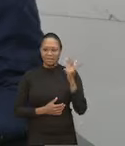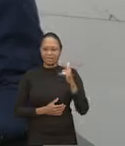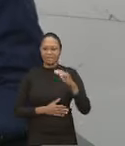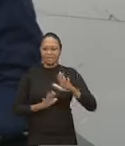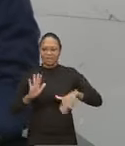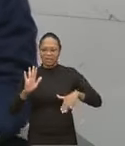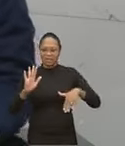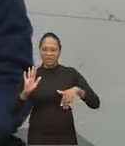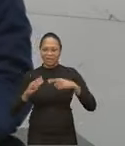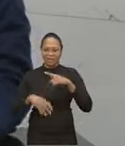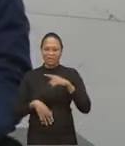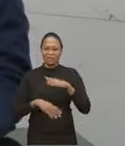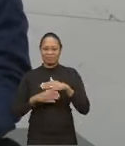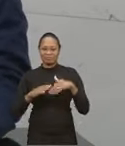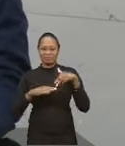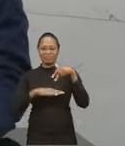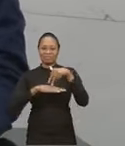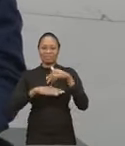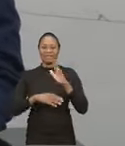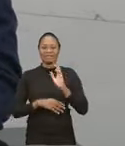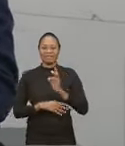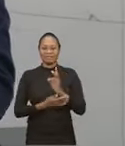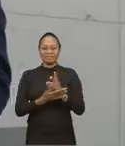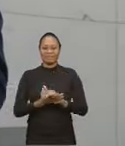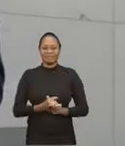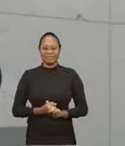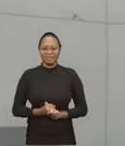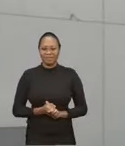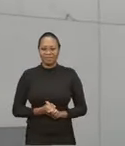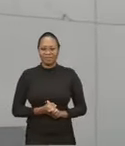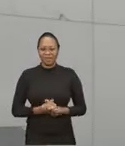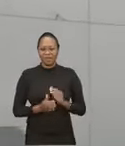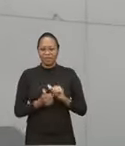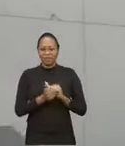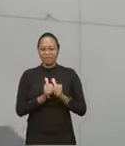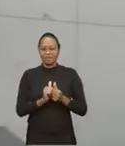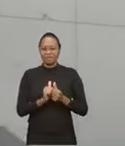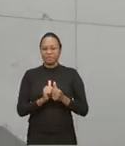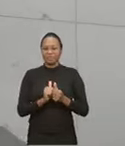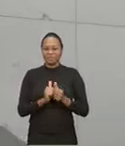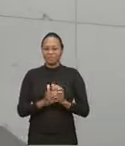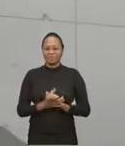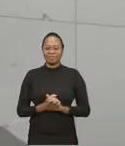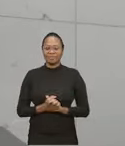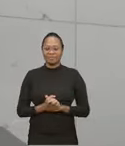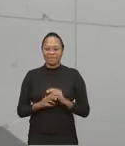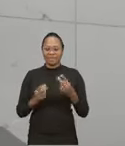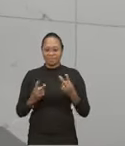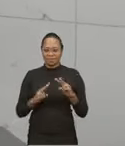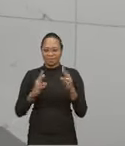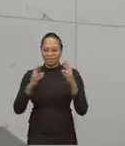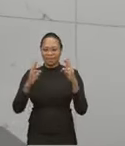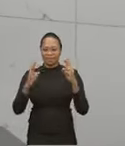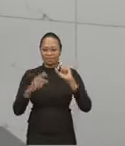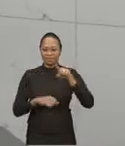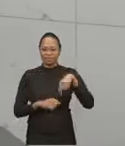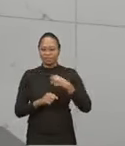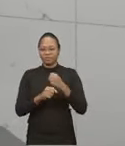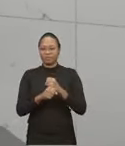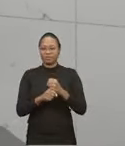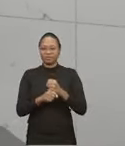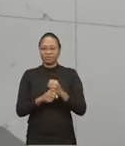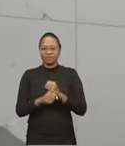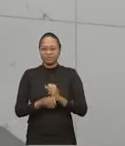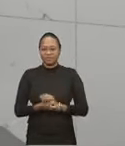E acredito sim que o esporte vai ser mais valorizado a partir do ano que vem, porque as